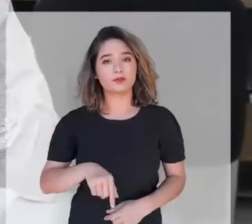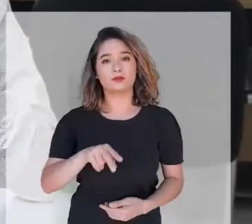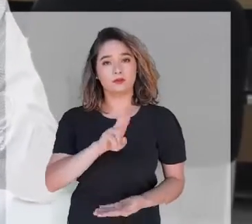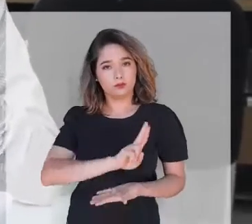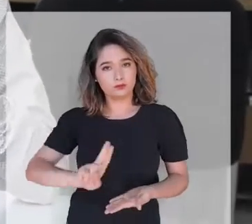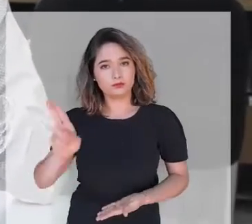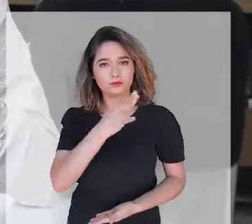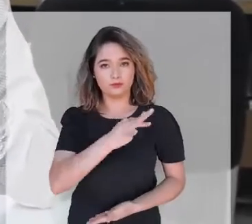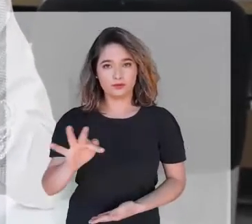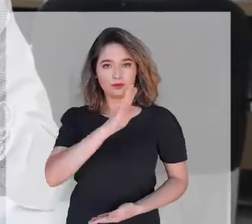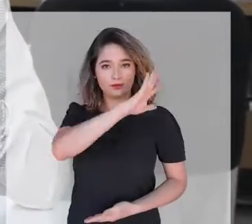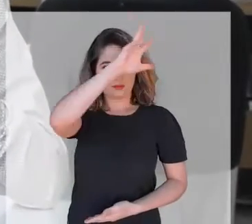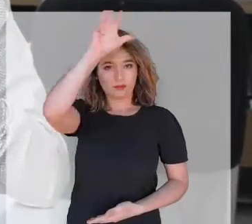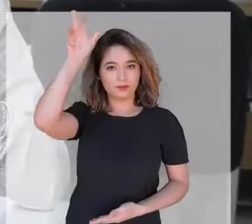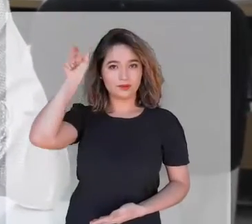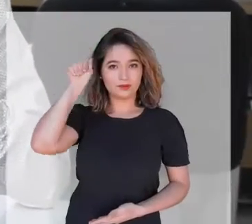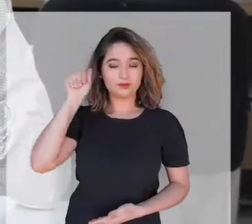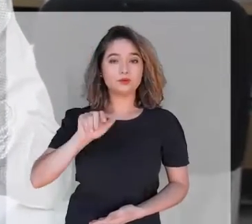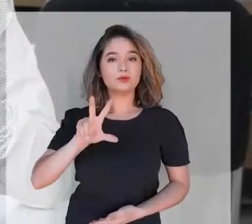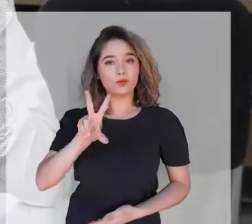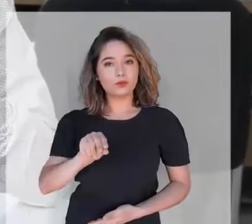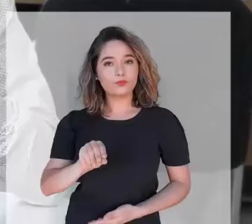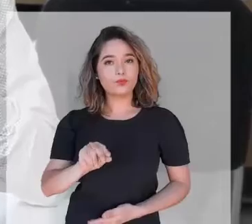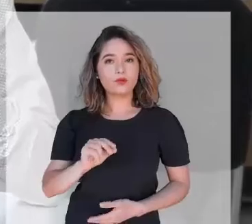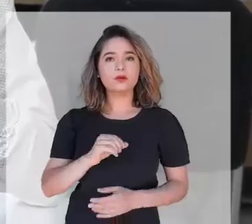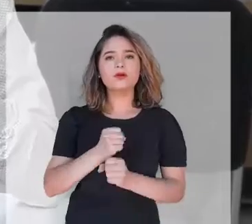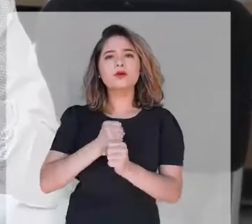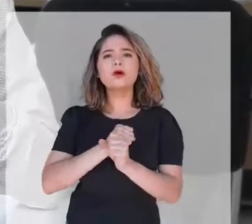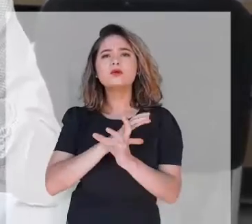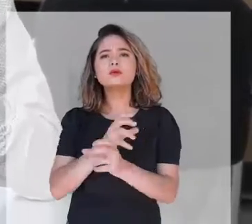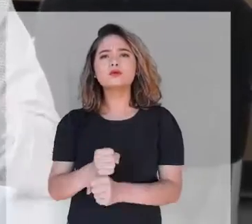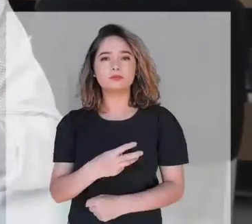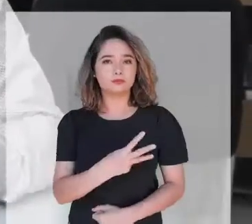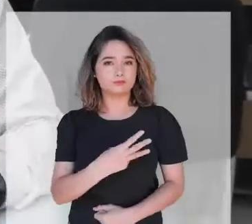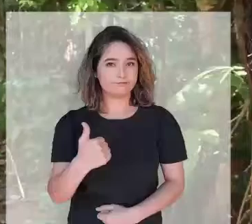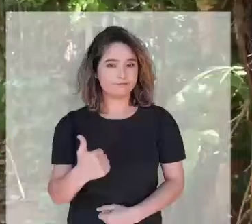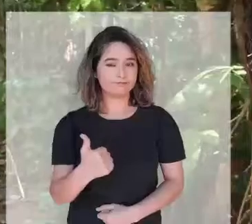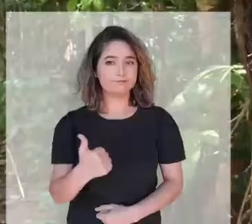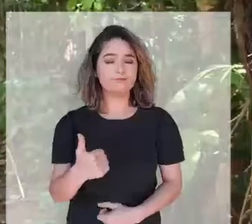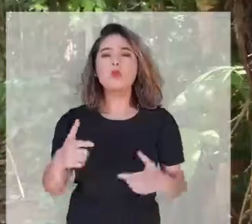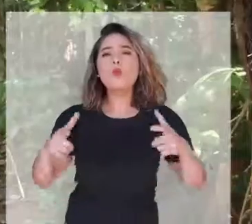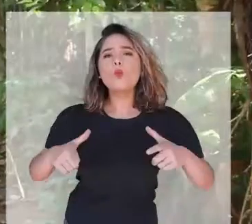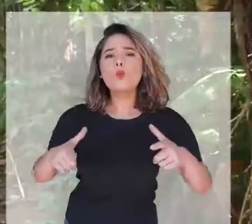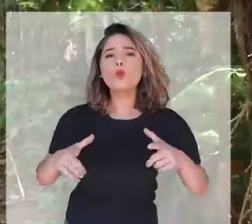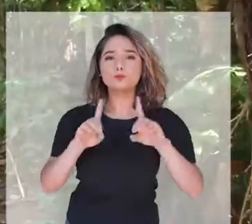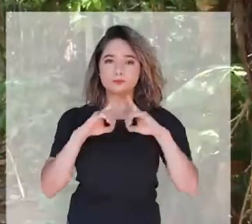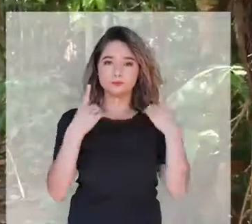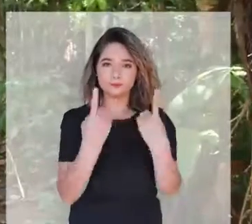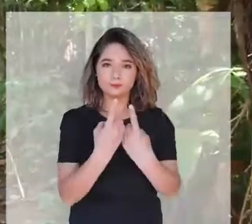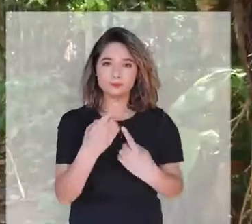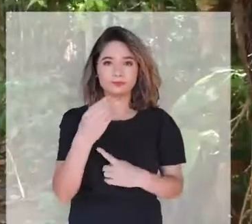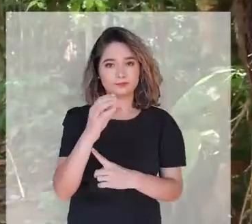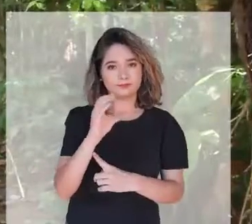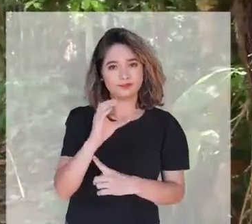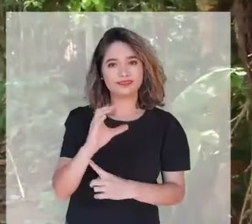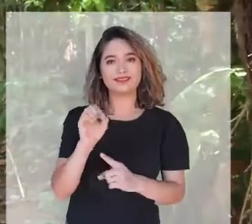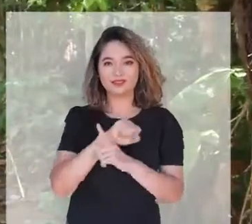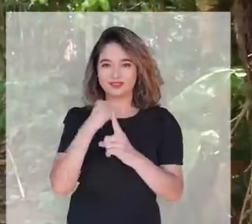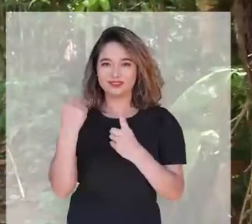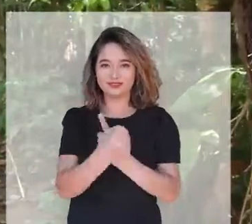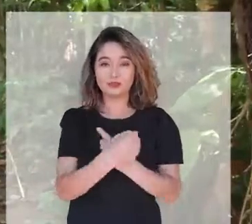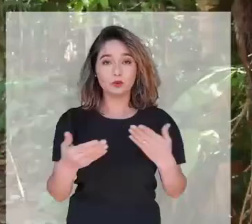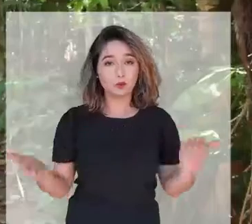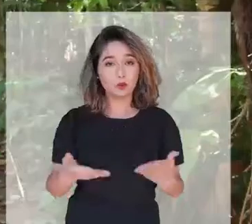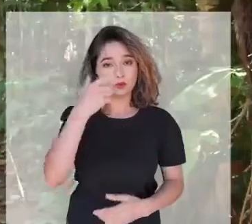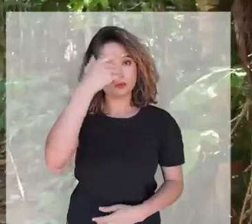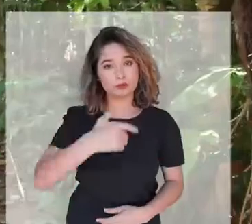da Sociologia e eu estou vinculado à Universidade Federal do Amazonas há mais de 31 anos. Atualmente eu